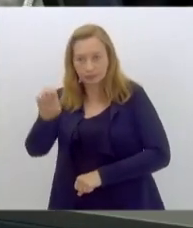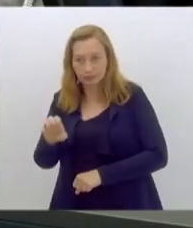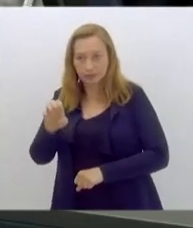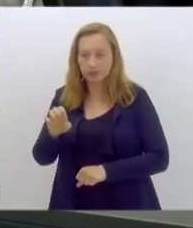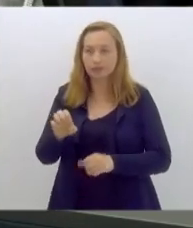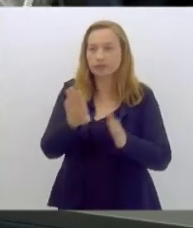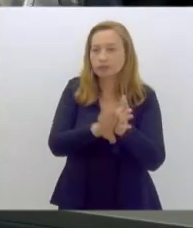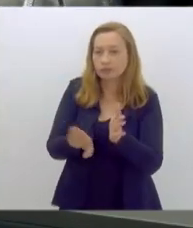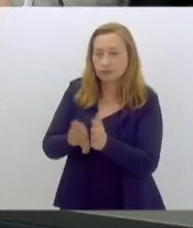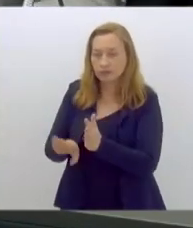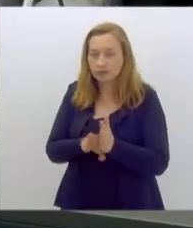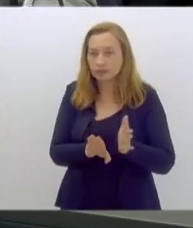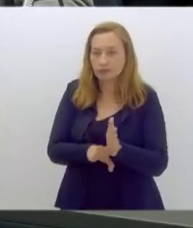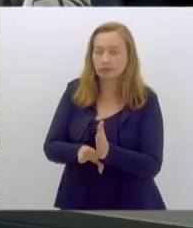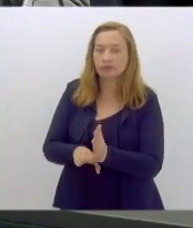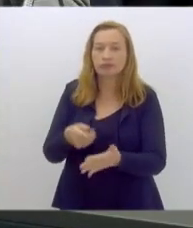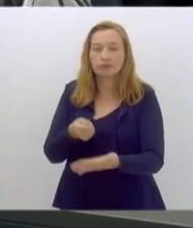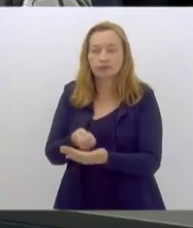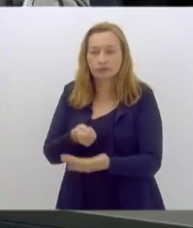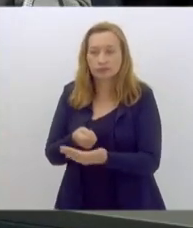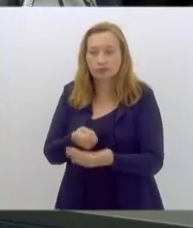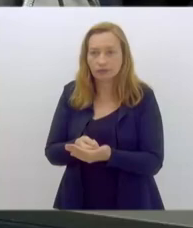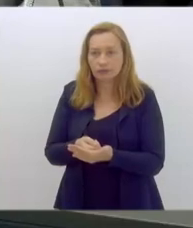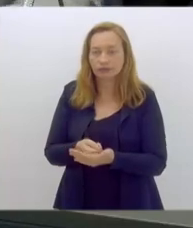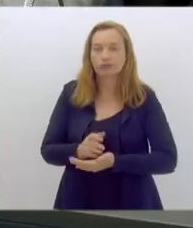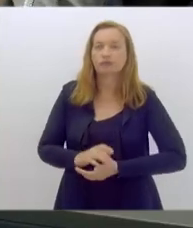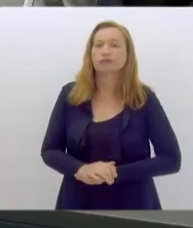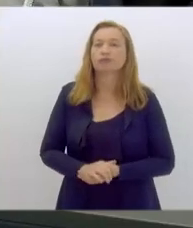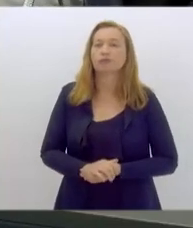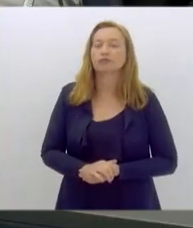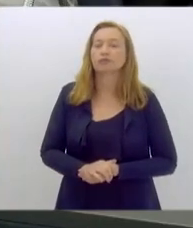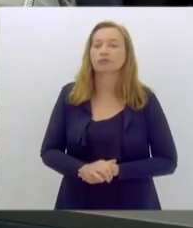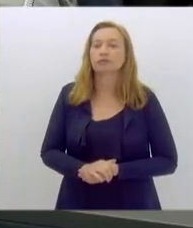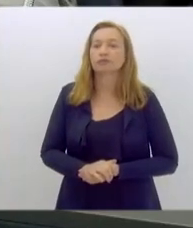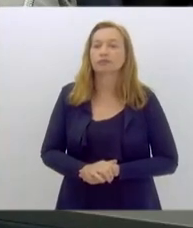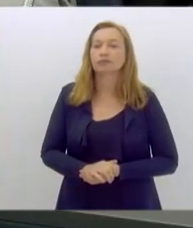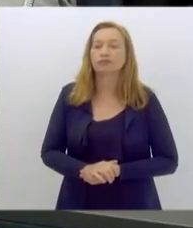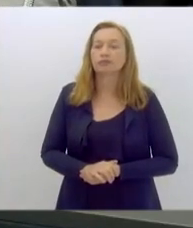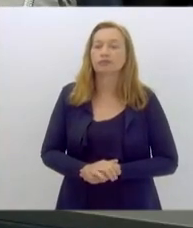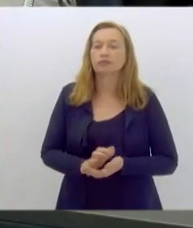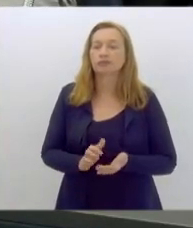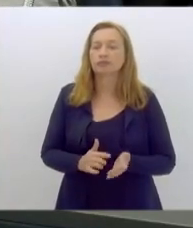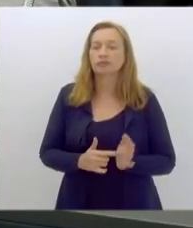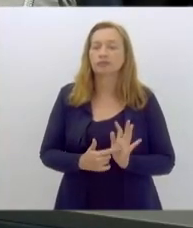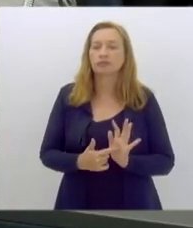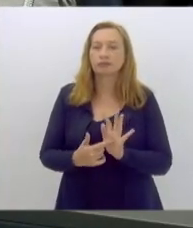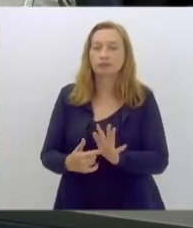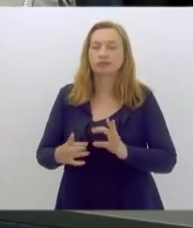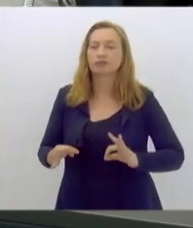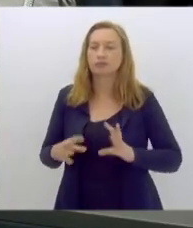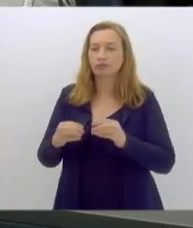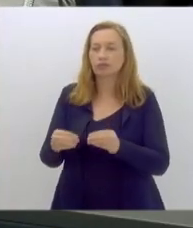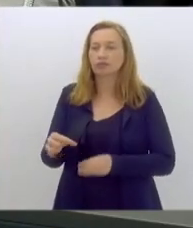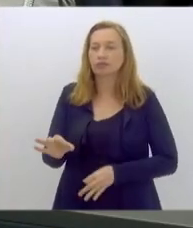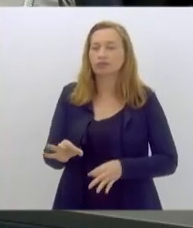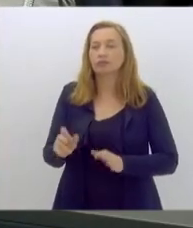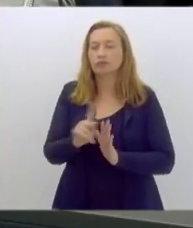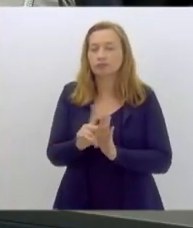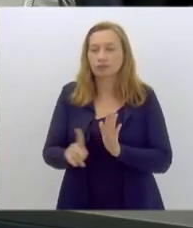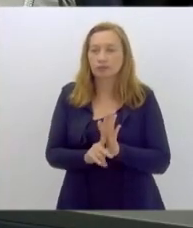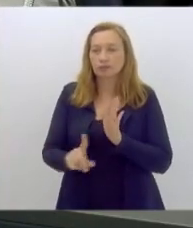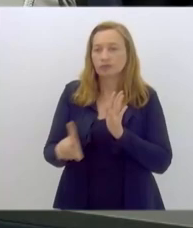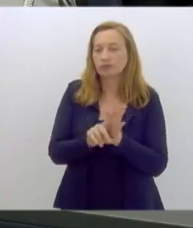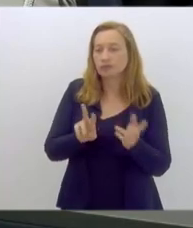despesas obrigatórias e das reservas de contingência originando opelua o projeto de lei que é